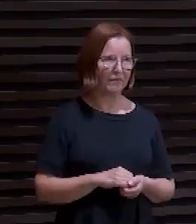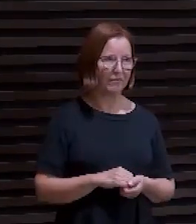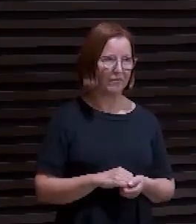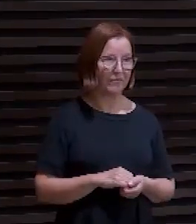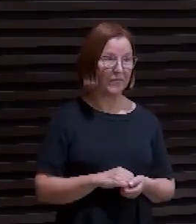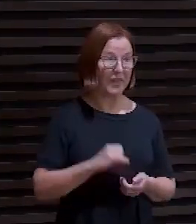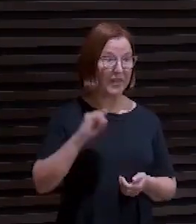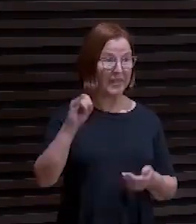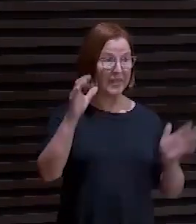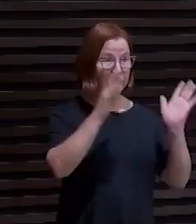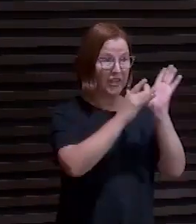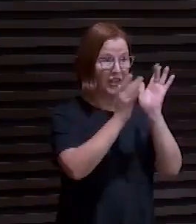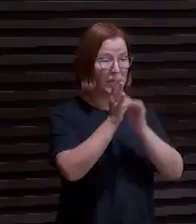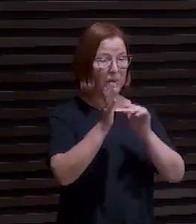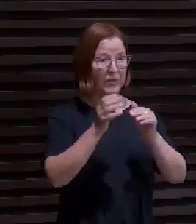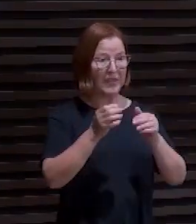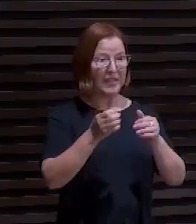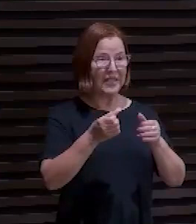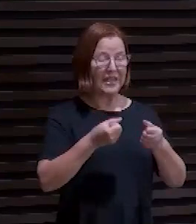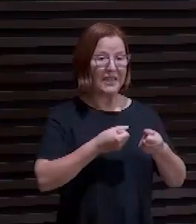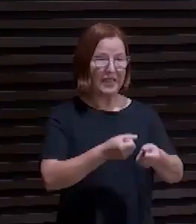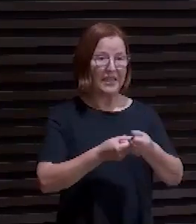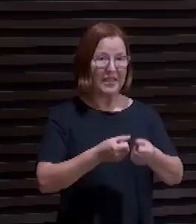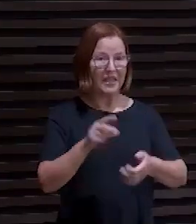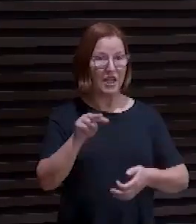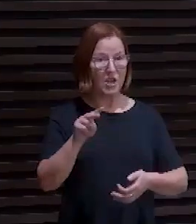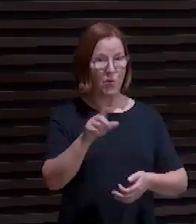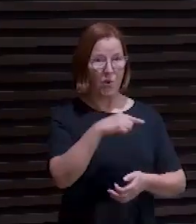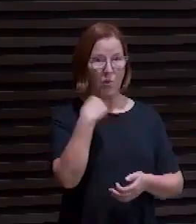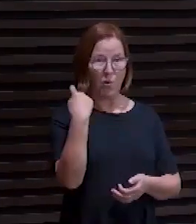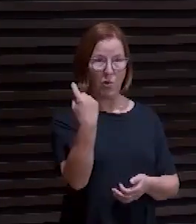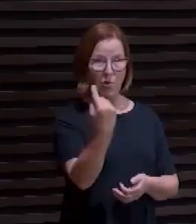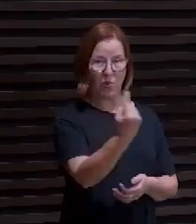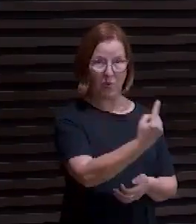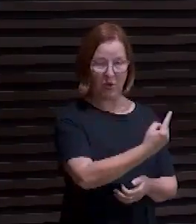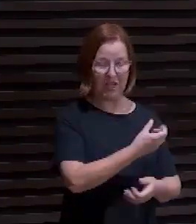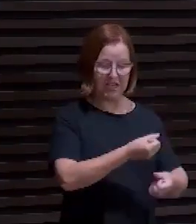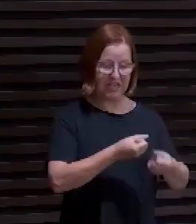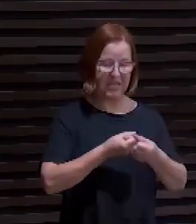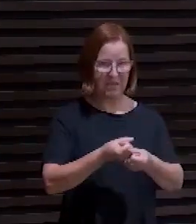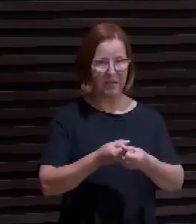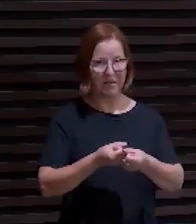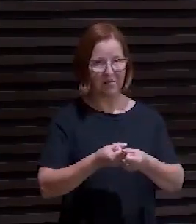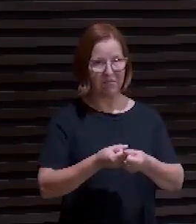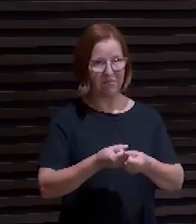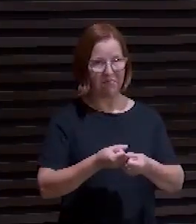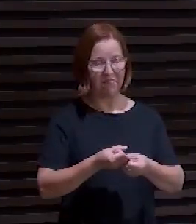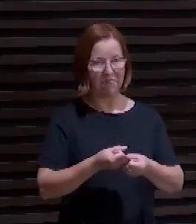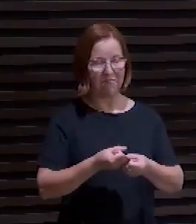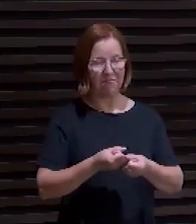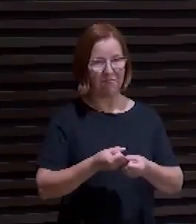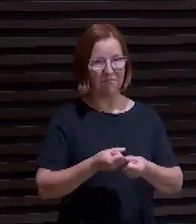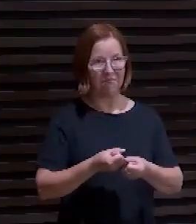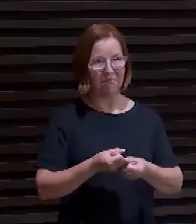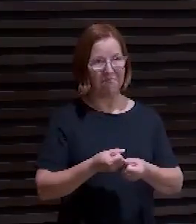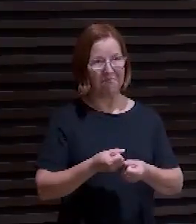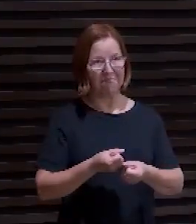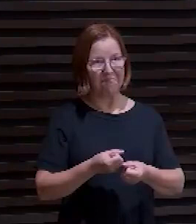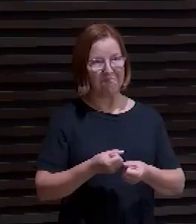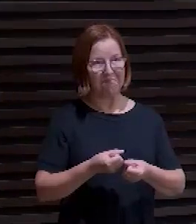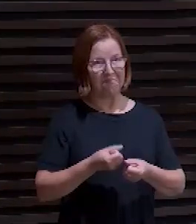Se ele era tentado como nós somos tentados, alguma coisa não está muito